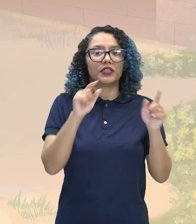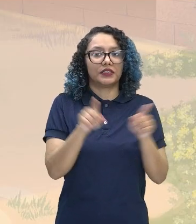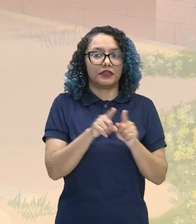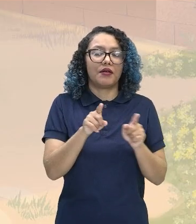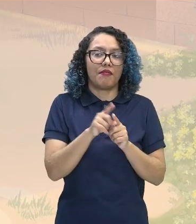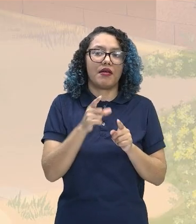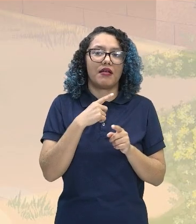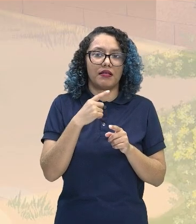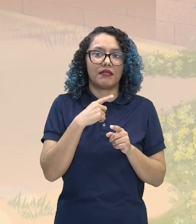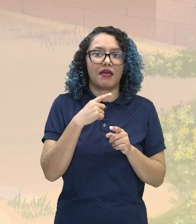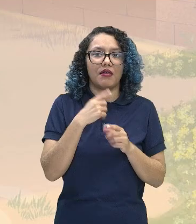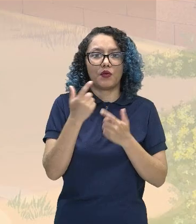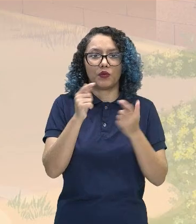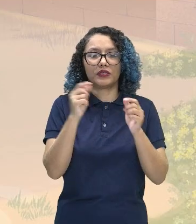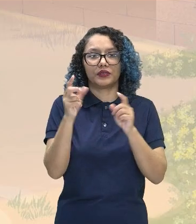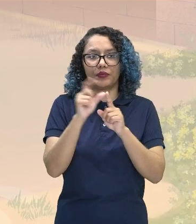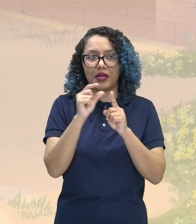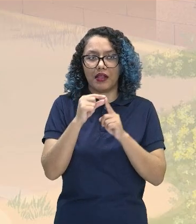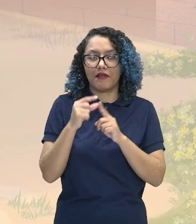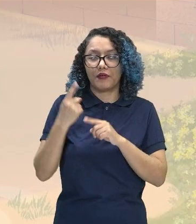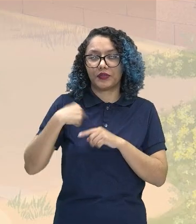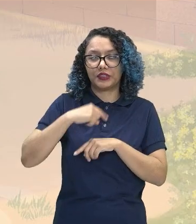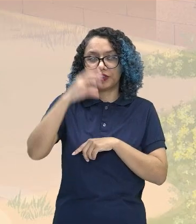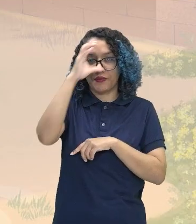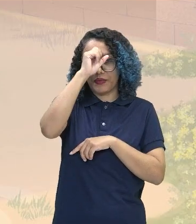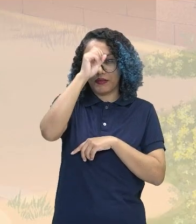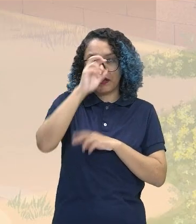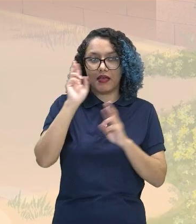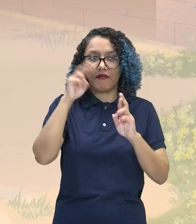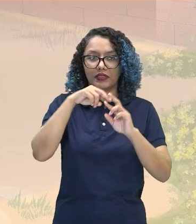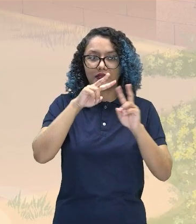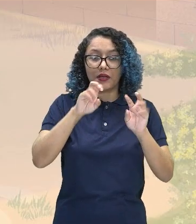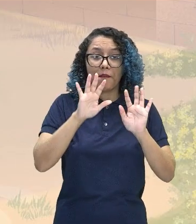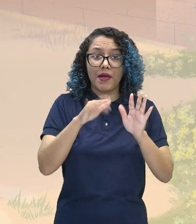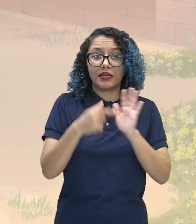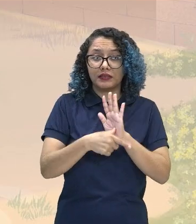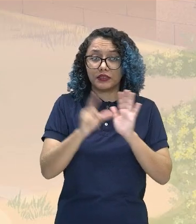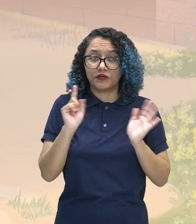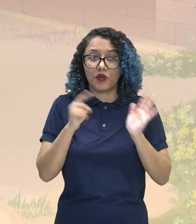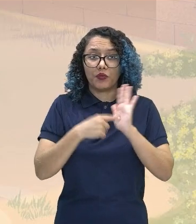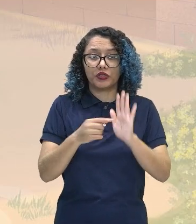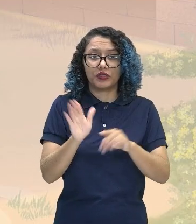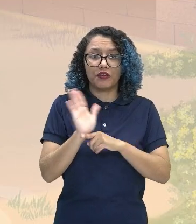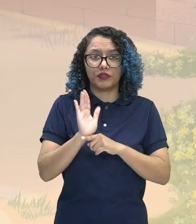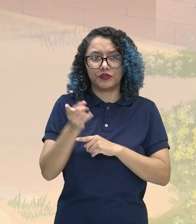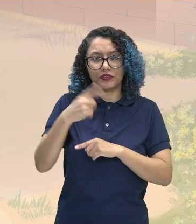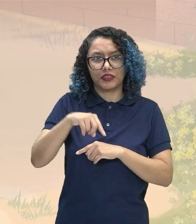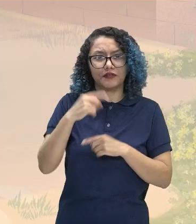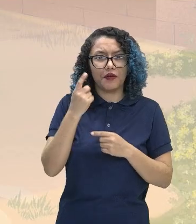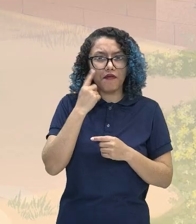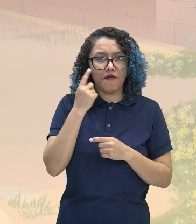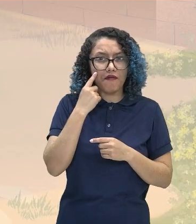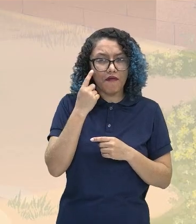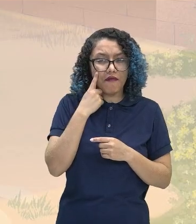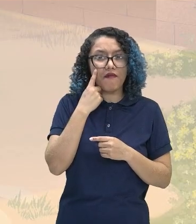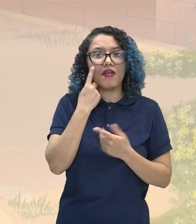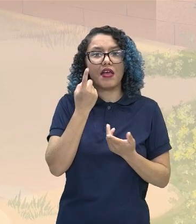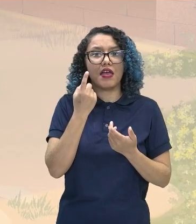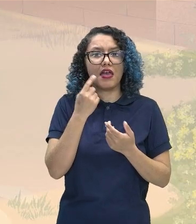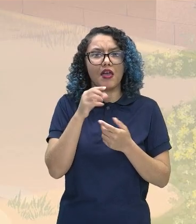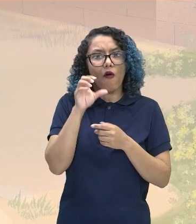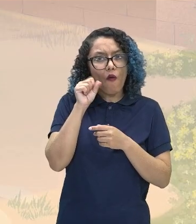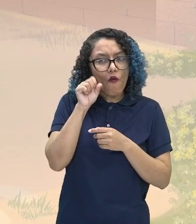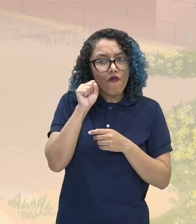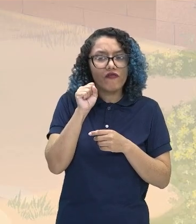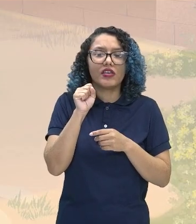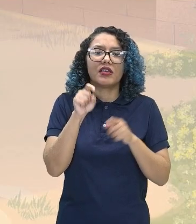aprender relacionado a este tópico e nós vamos assistir um vídeo no qual você vai ver essas palavras, vai ouvi-las e então vai